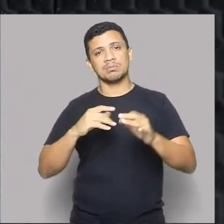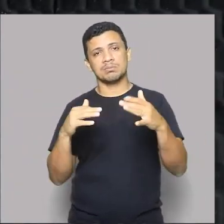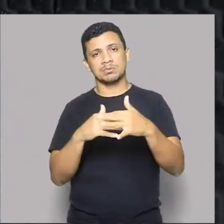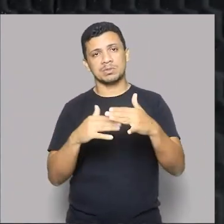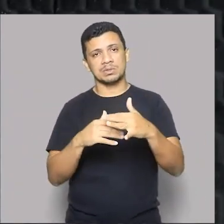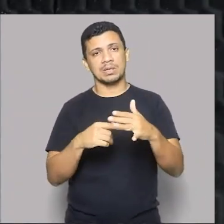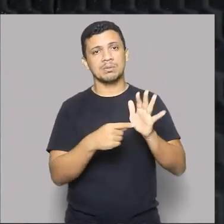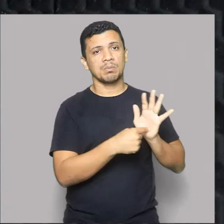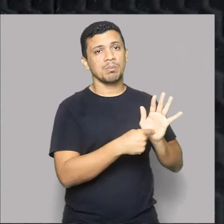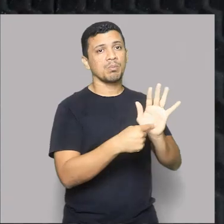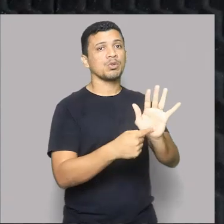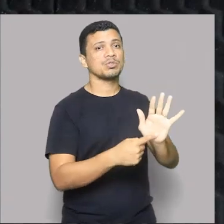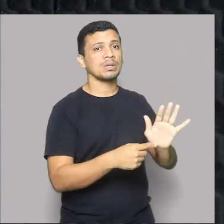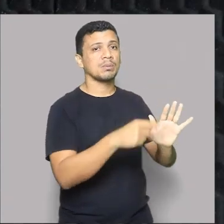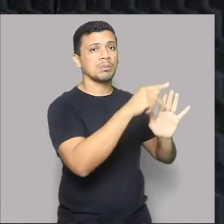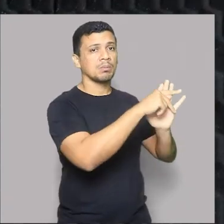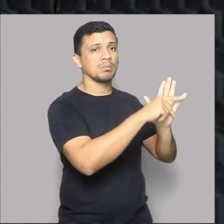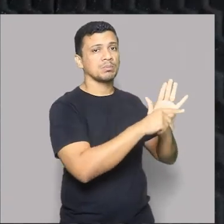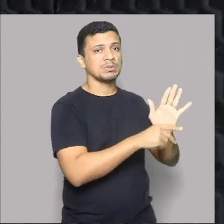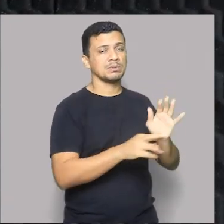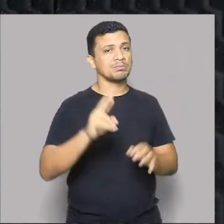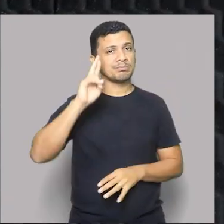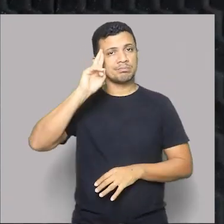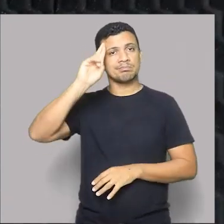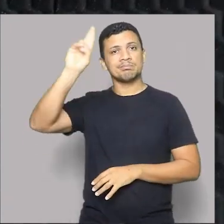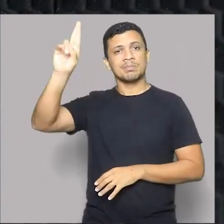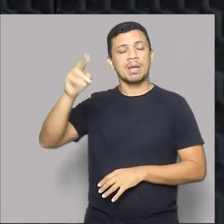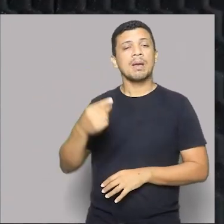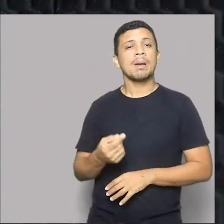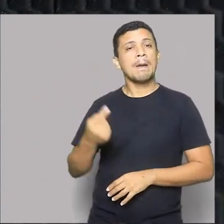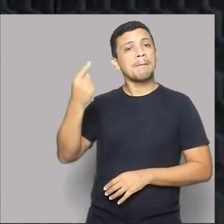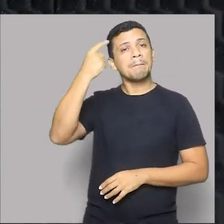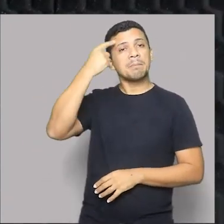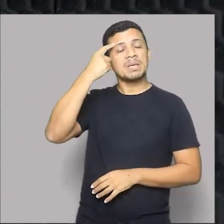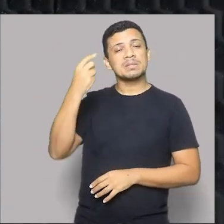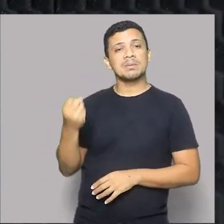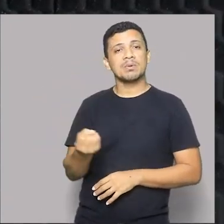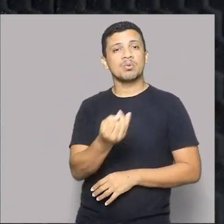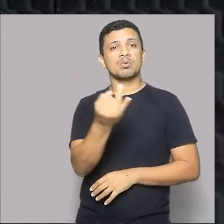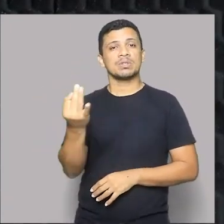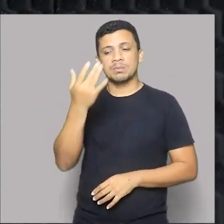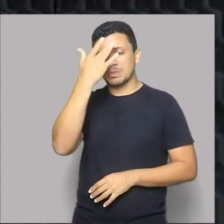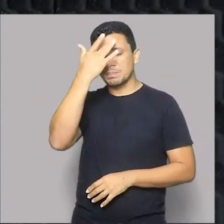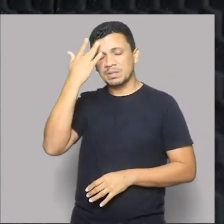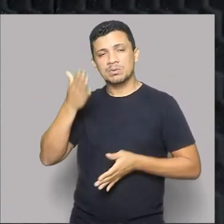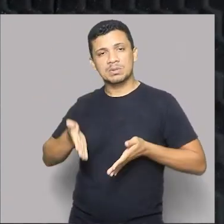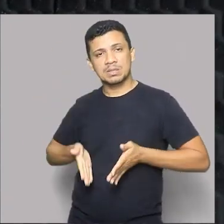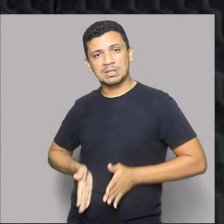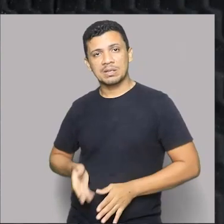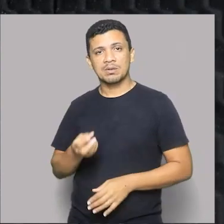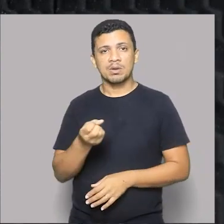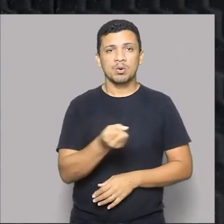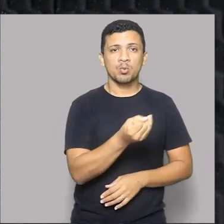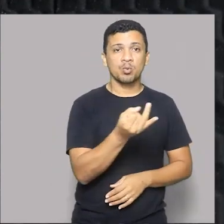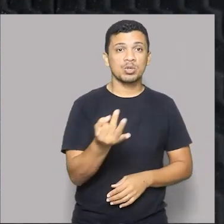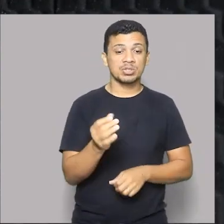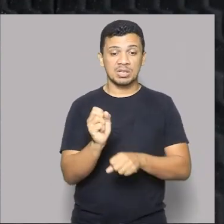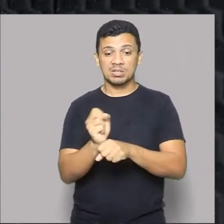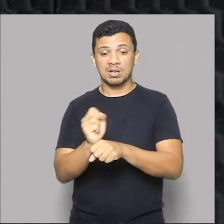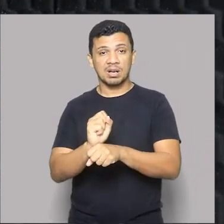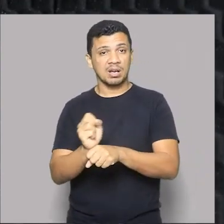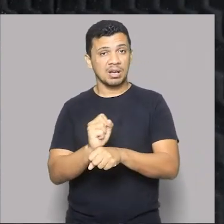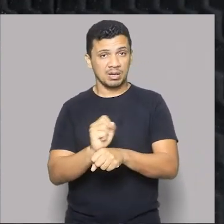diretor. Ou seja, todos os anos a gente precisa pensar na quantidade de pessoas que nascem, na quantidade de possíveis carros que